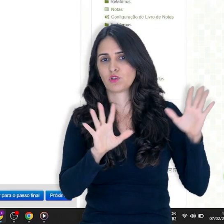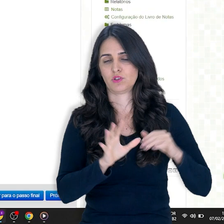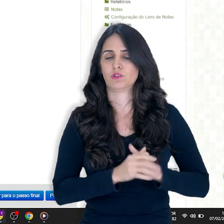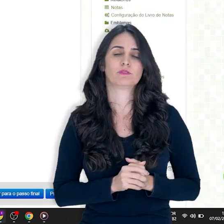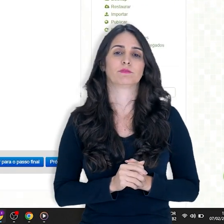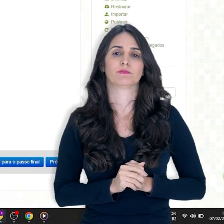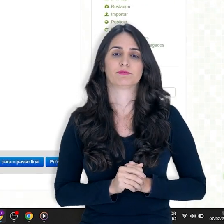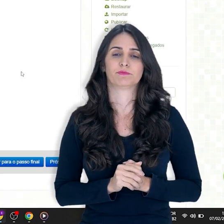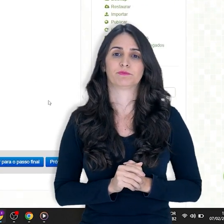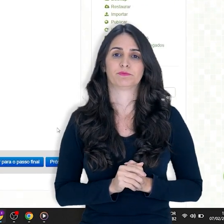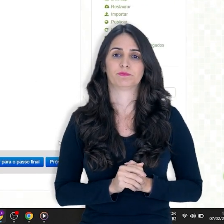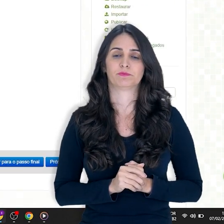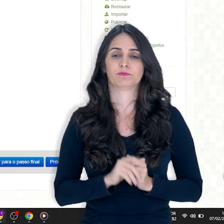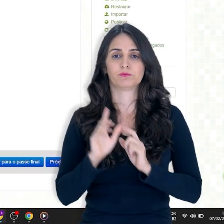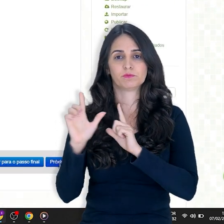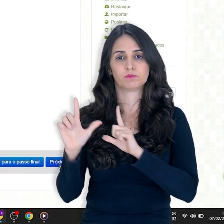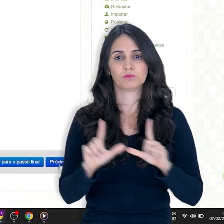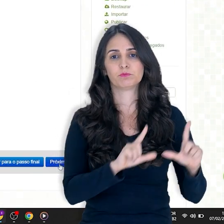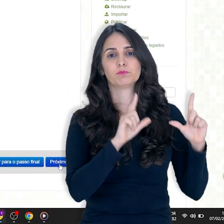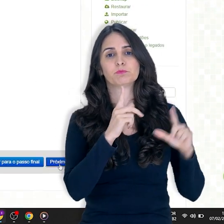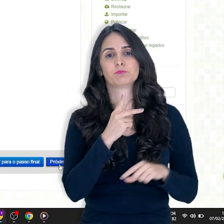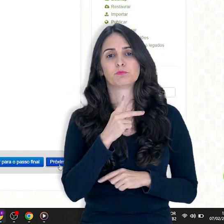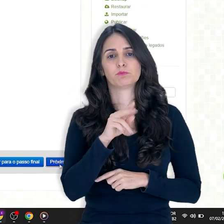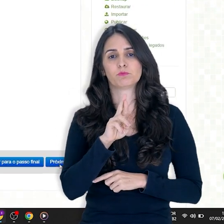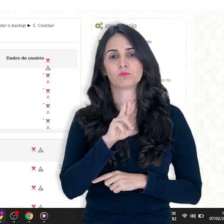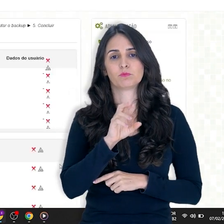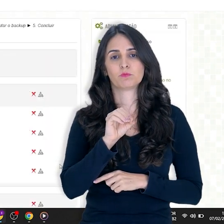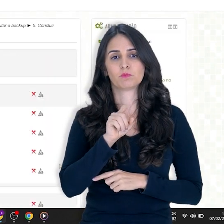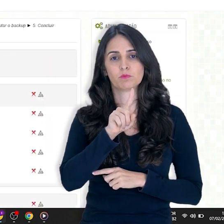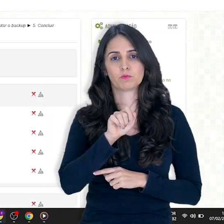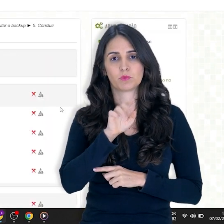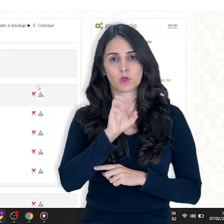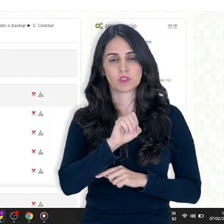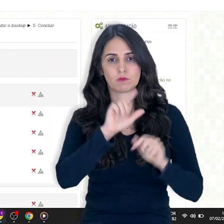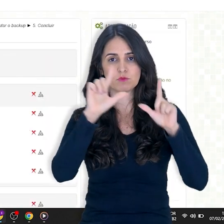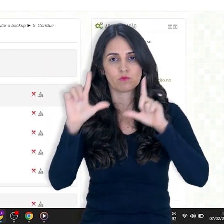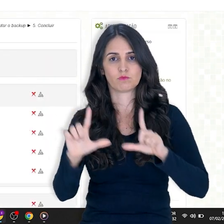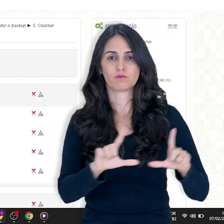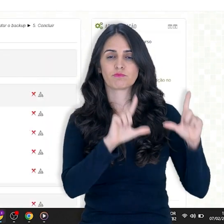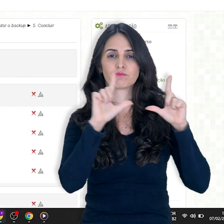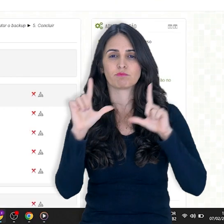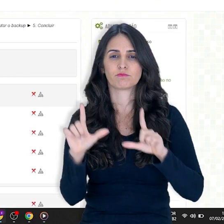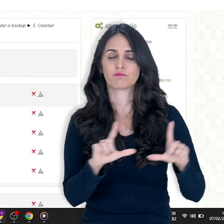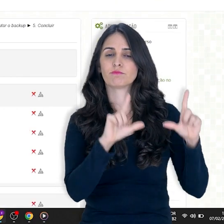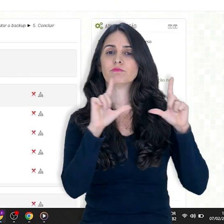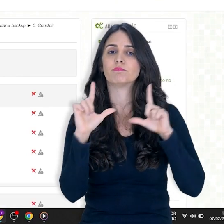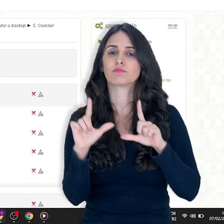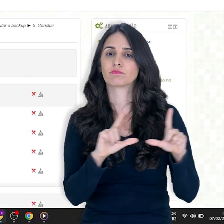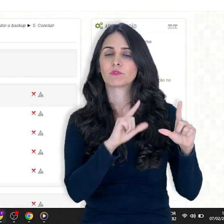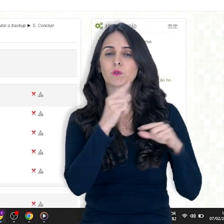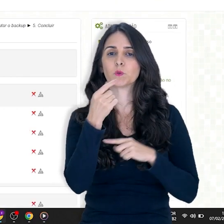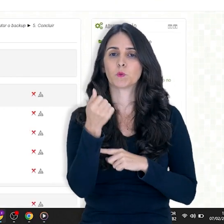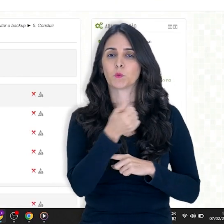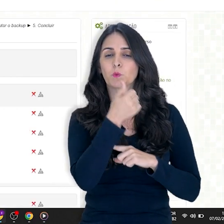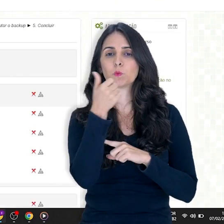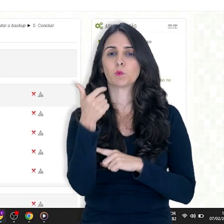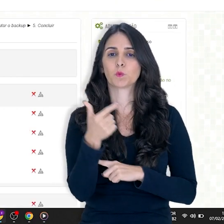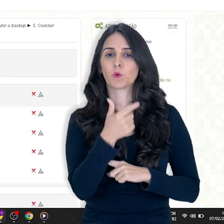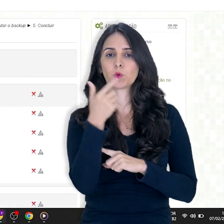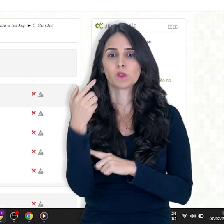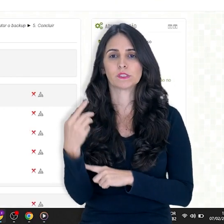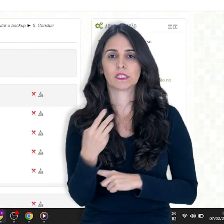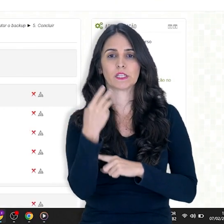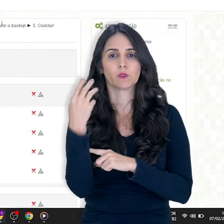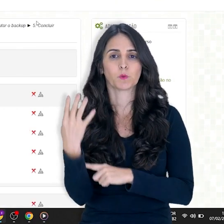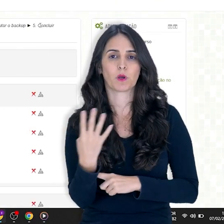pode deixar, tá bom? Então a gente clica no botão próximo. Nessa próxima tela você vai ver que vai avançando aqui do 1